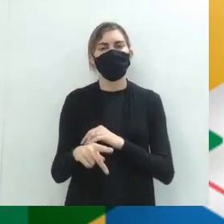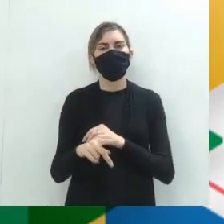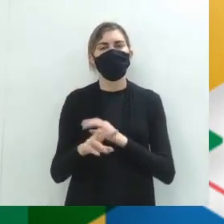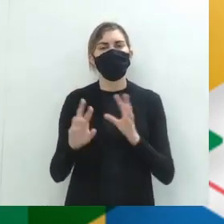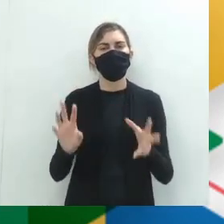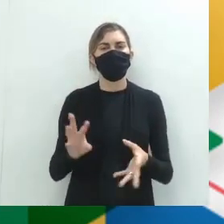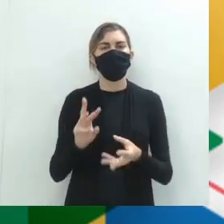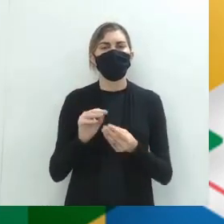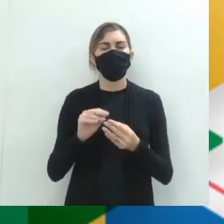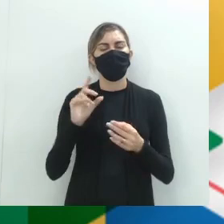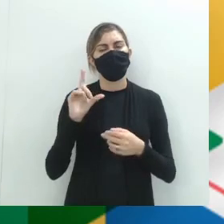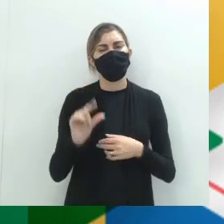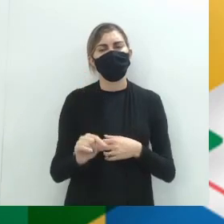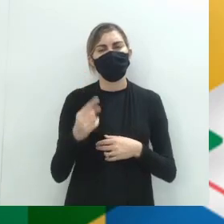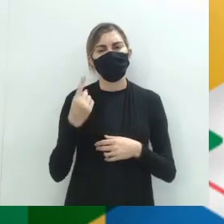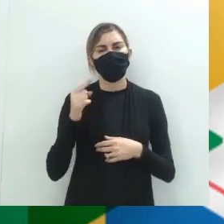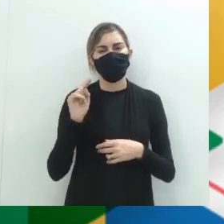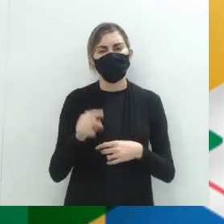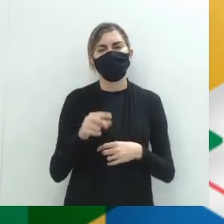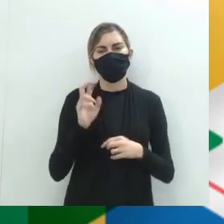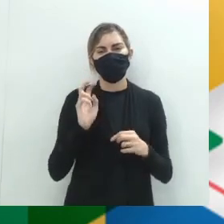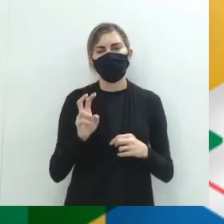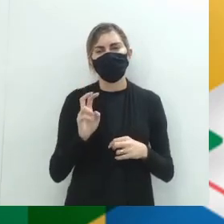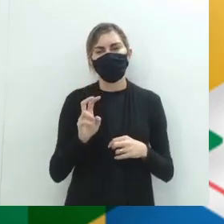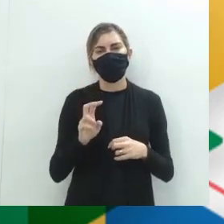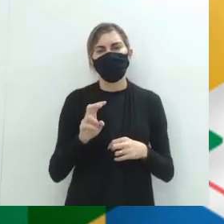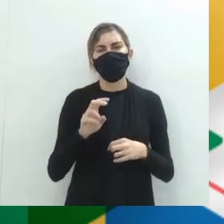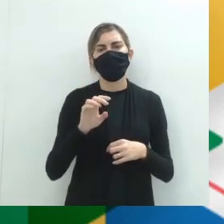uma redução de 1,5 na